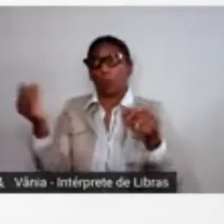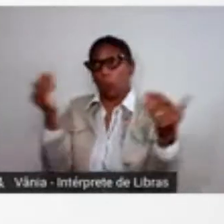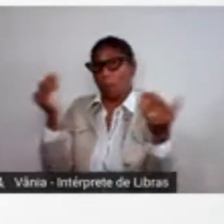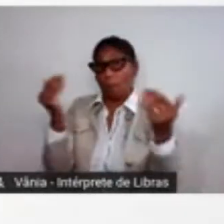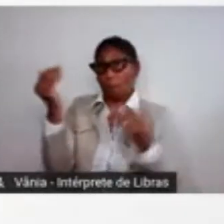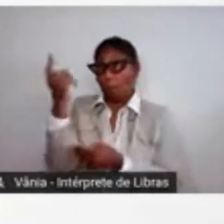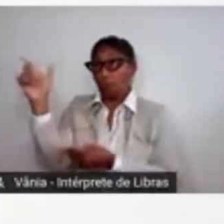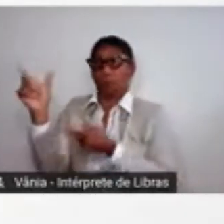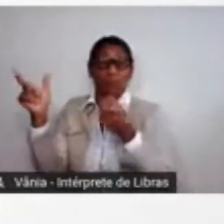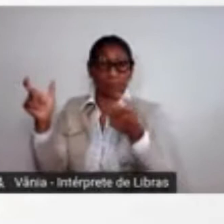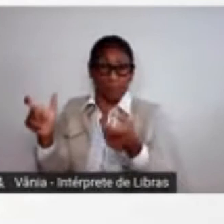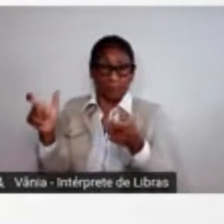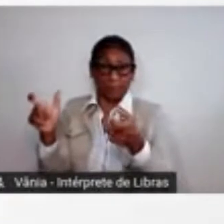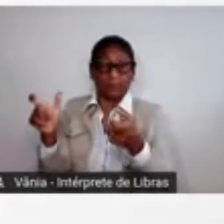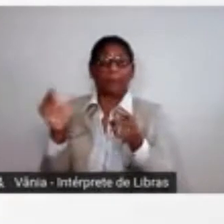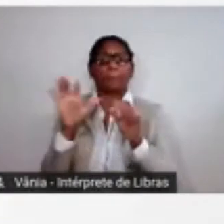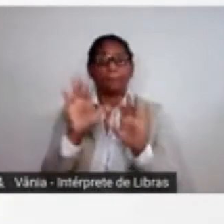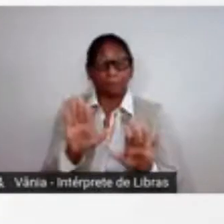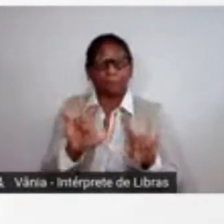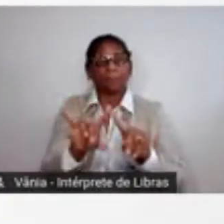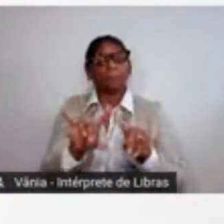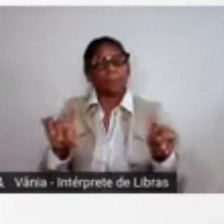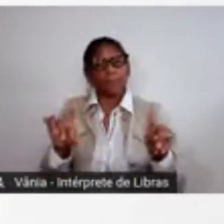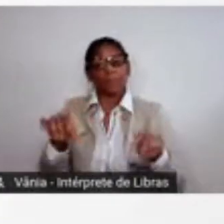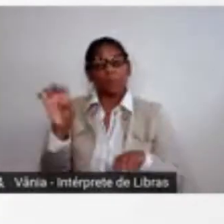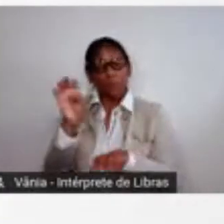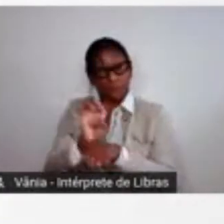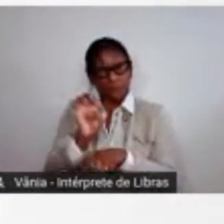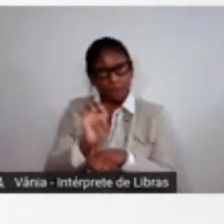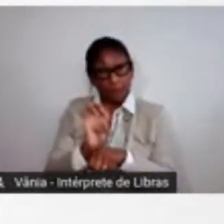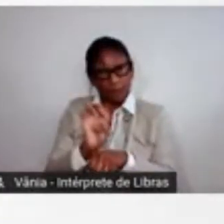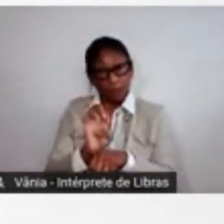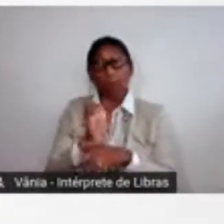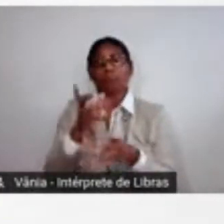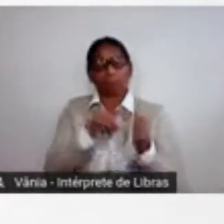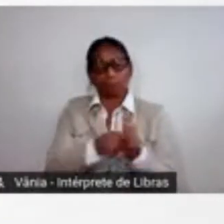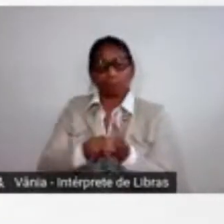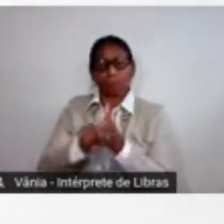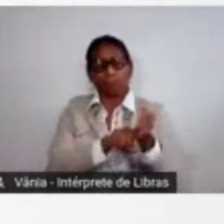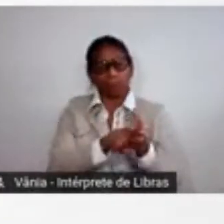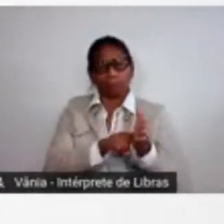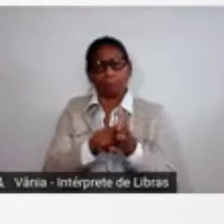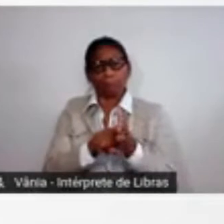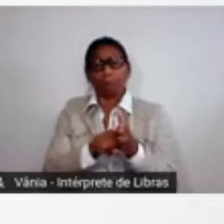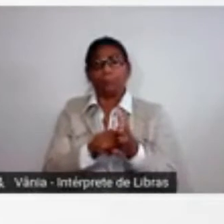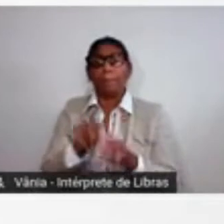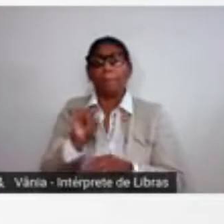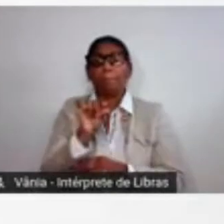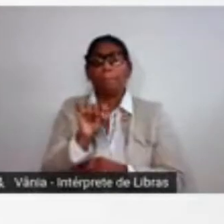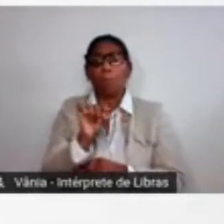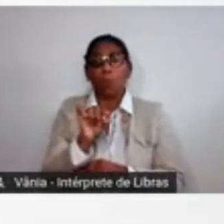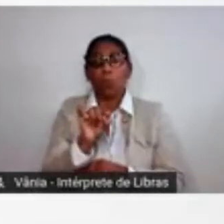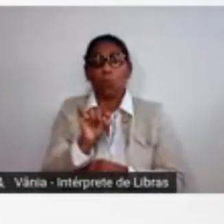sempre, mesmo que para o estado, do ponto de vista estatístico, seja um